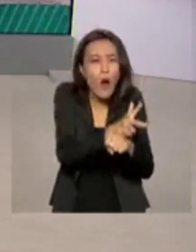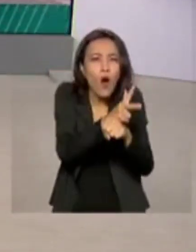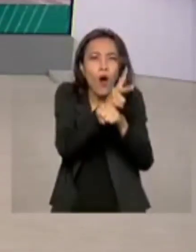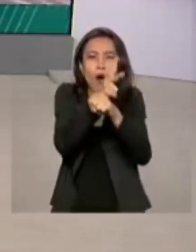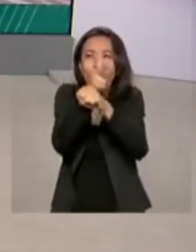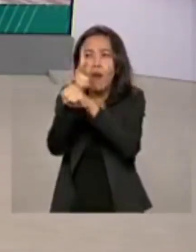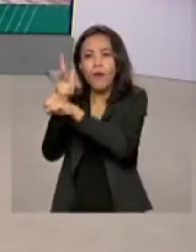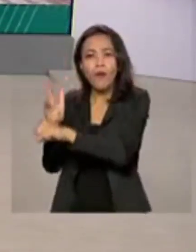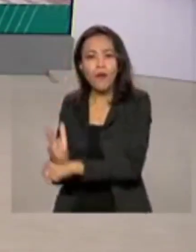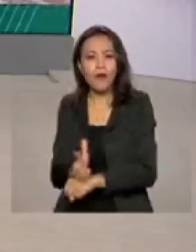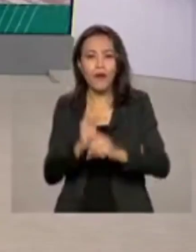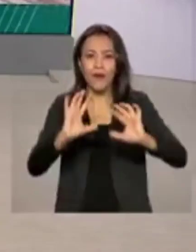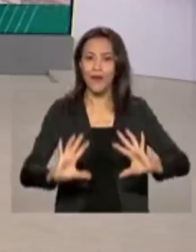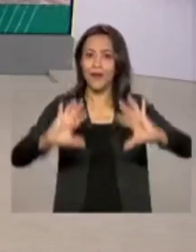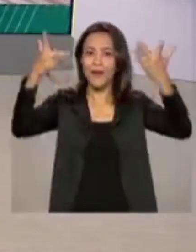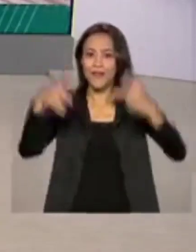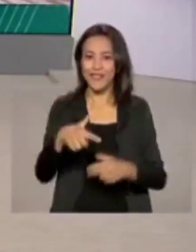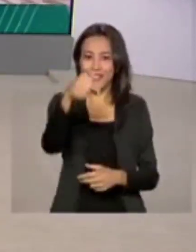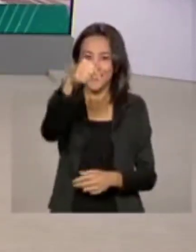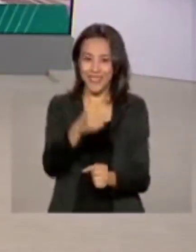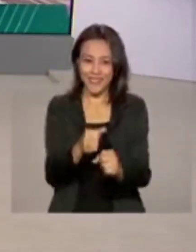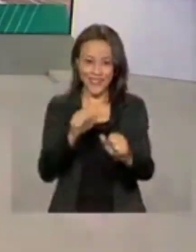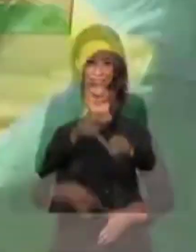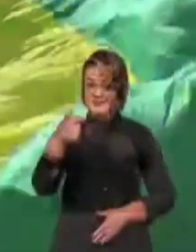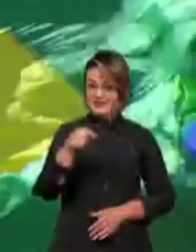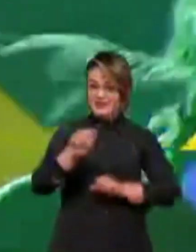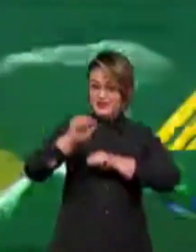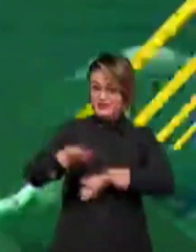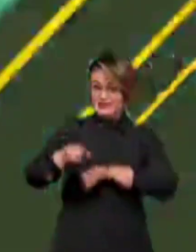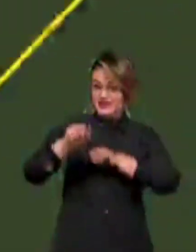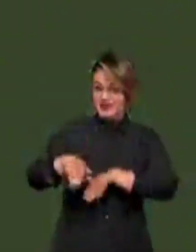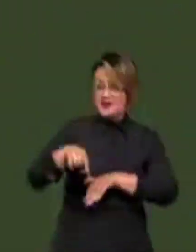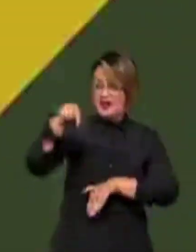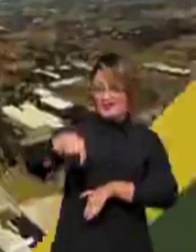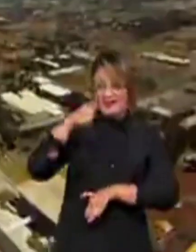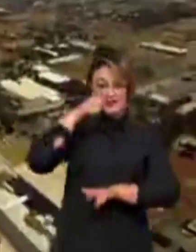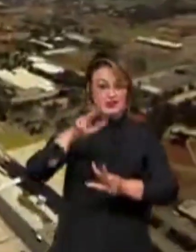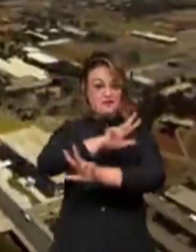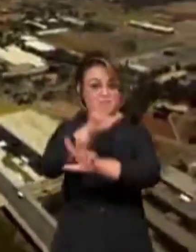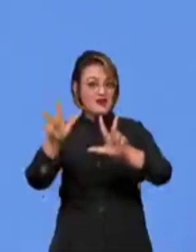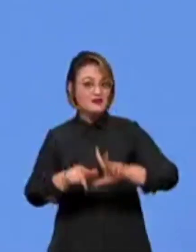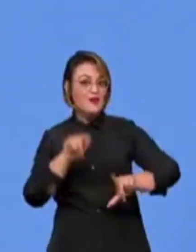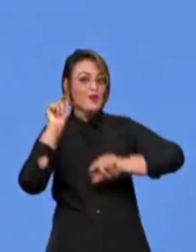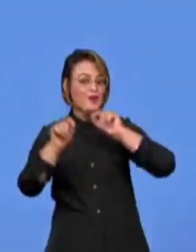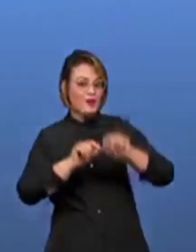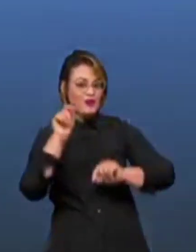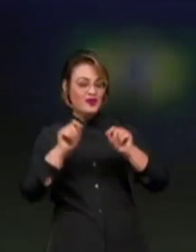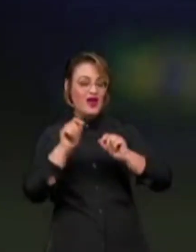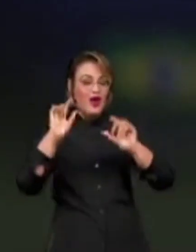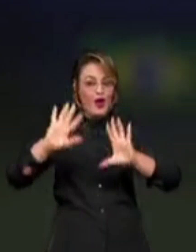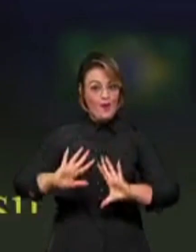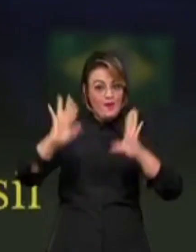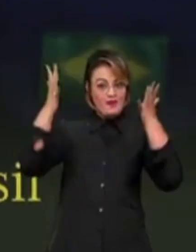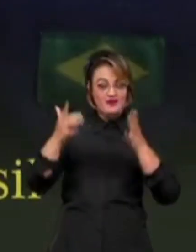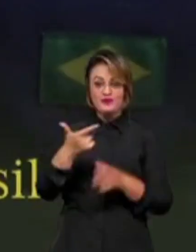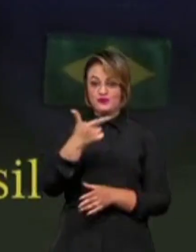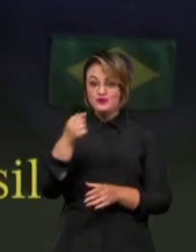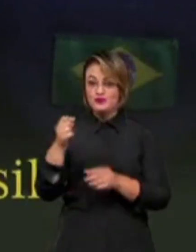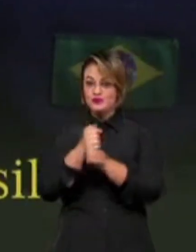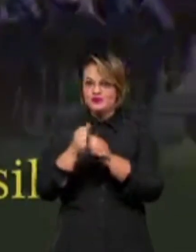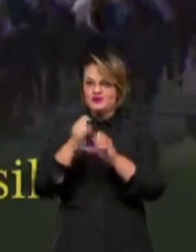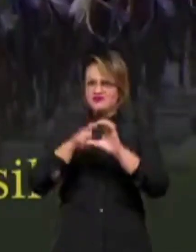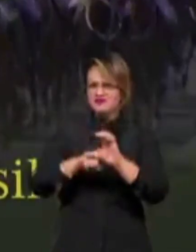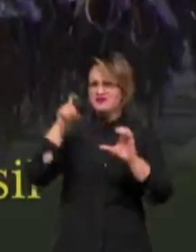do bicentenário da independência do Brasil. 7 de setembro na TV Brasil. A grande comemoração